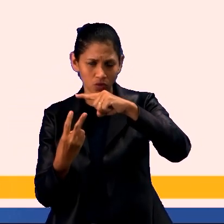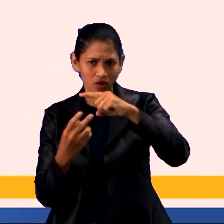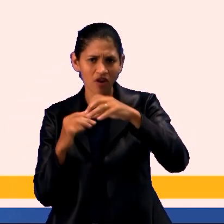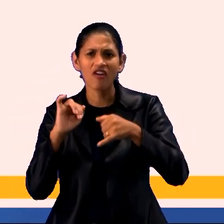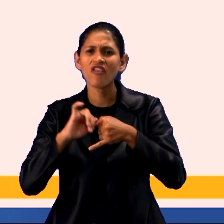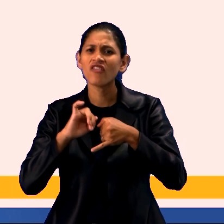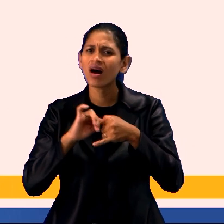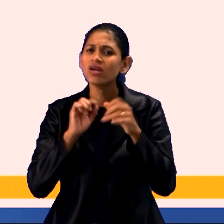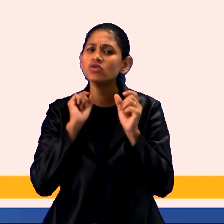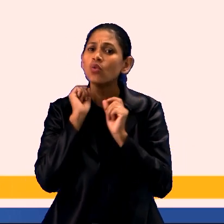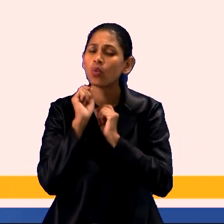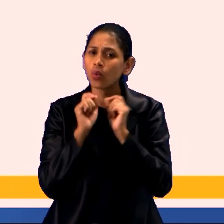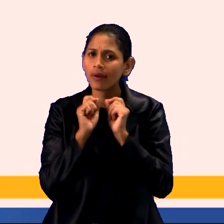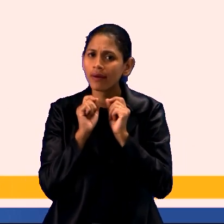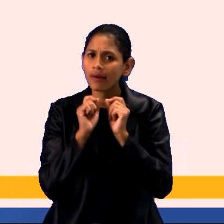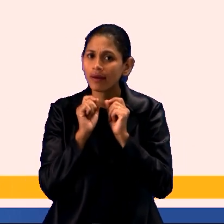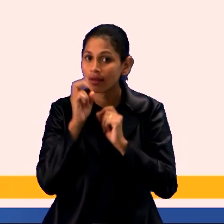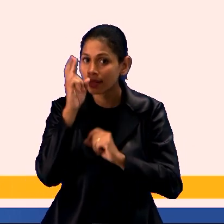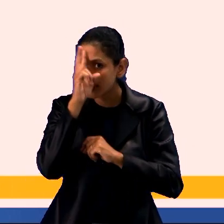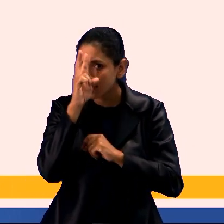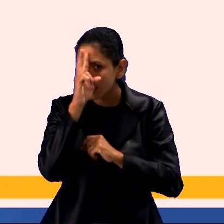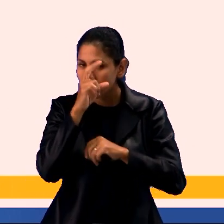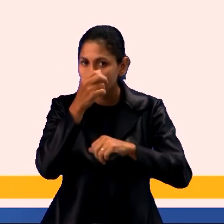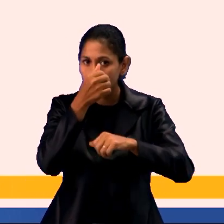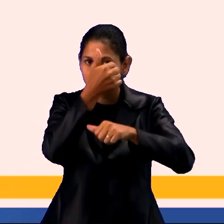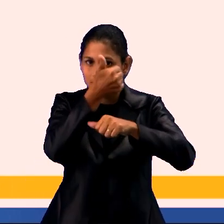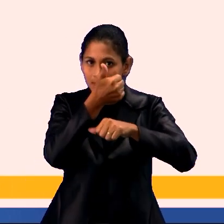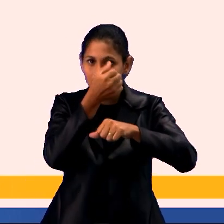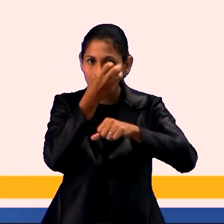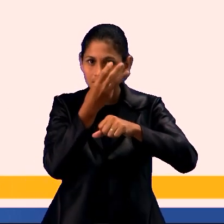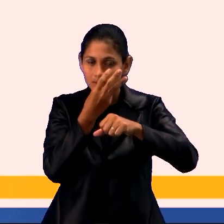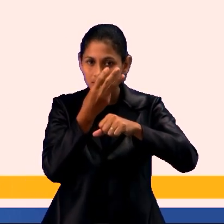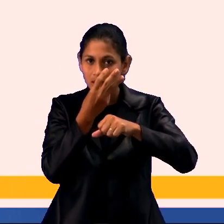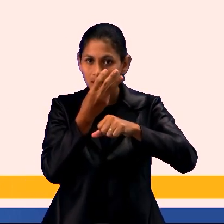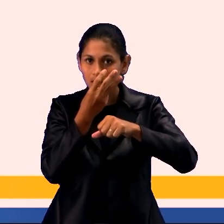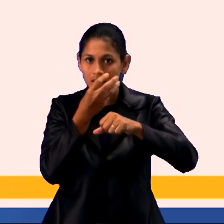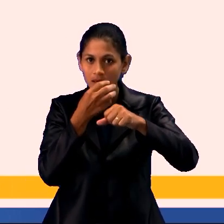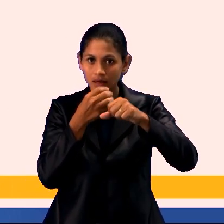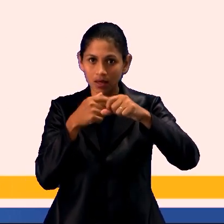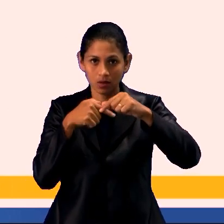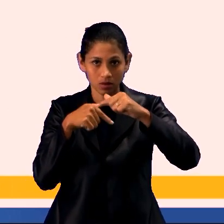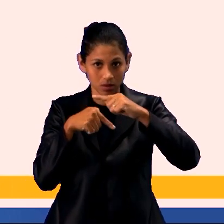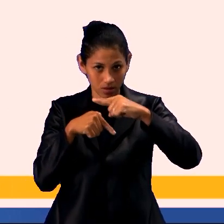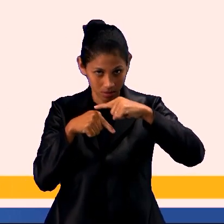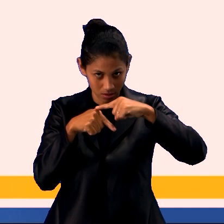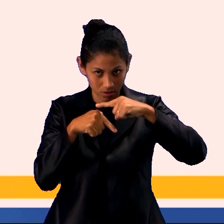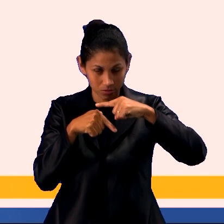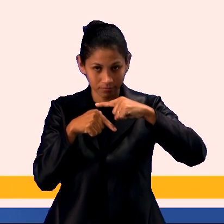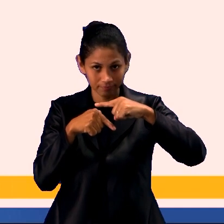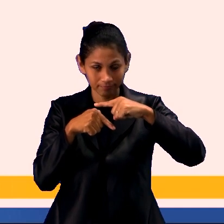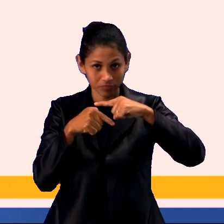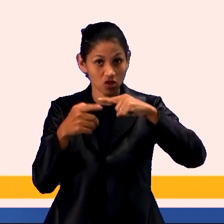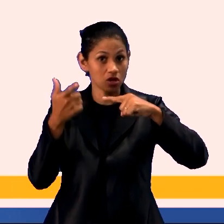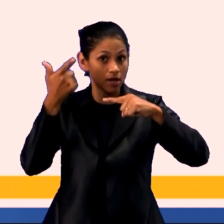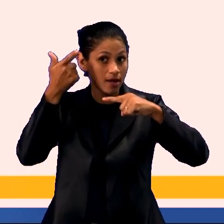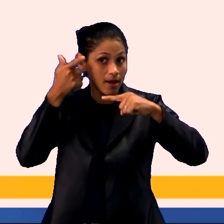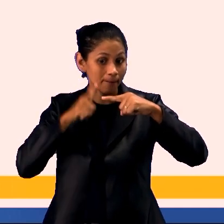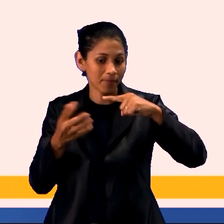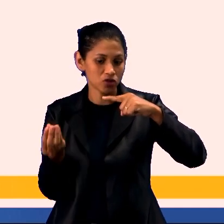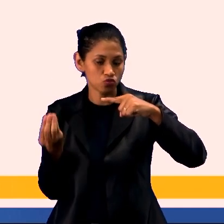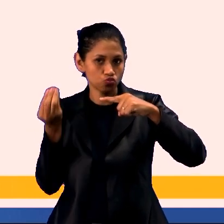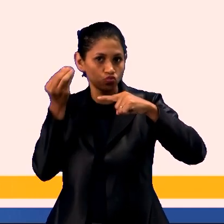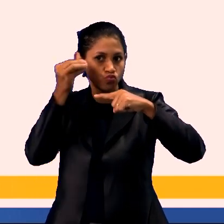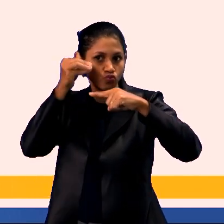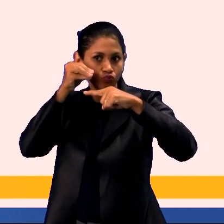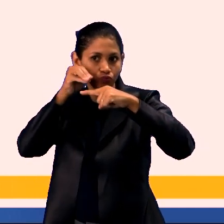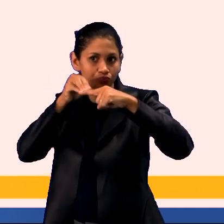faz? Lembra que a primeira fração é 13 sétimos? Você repete ela. E a segunda fração você